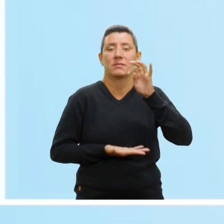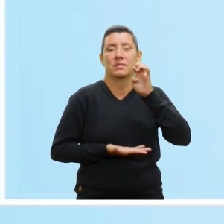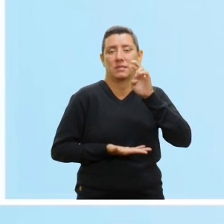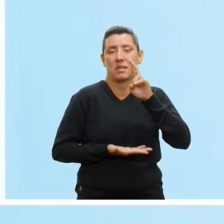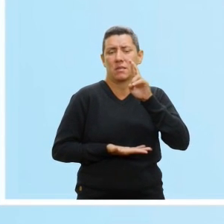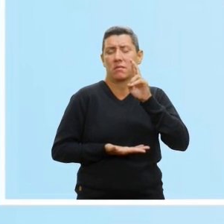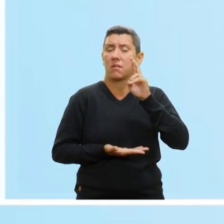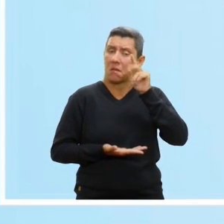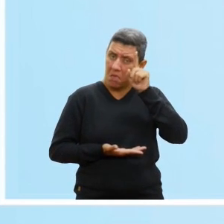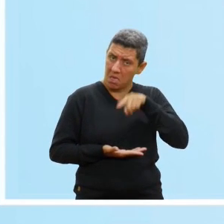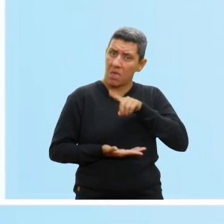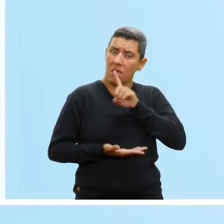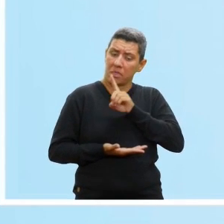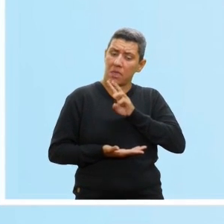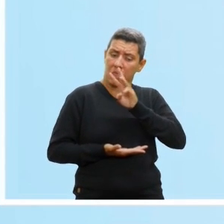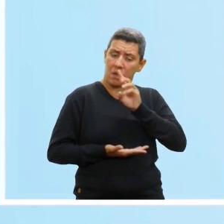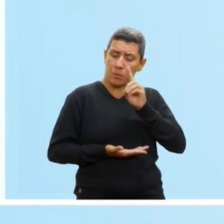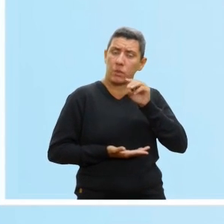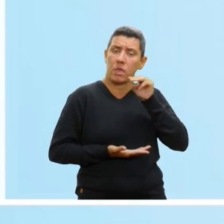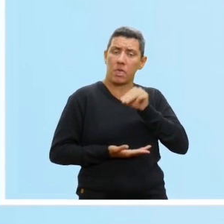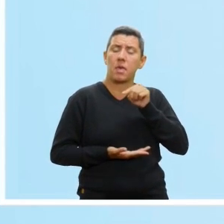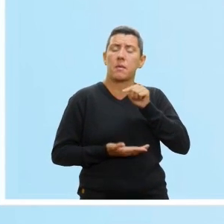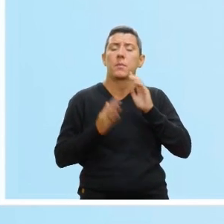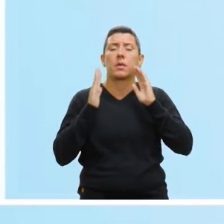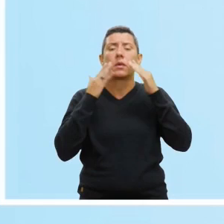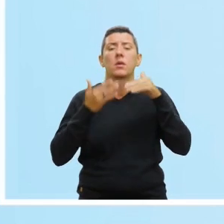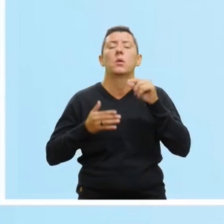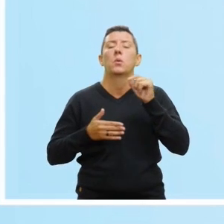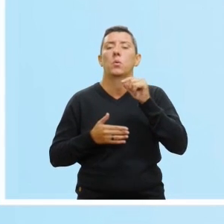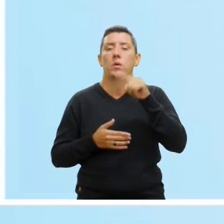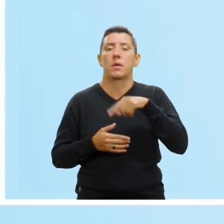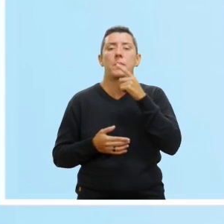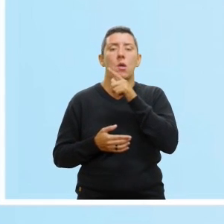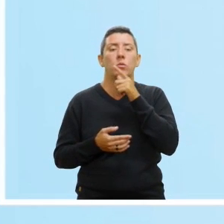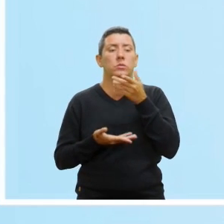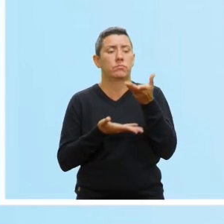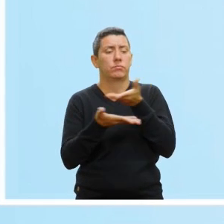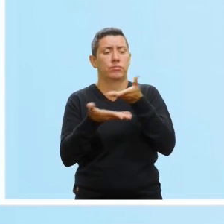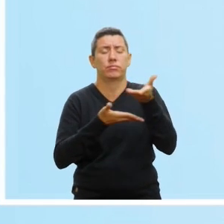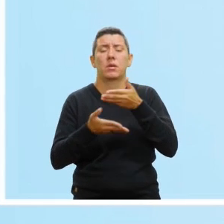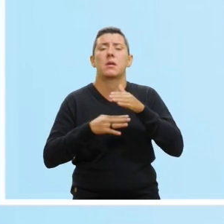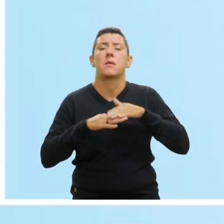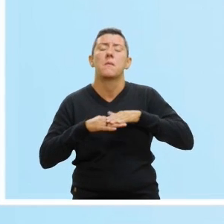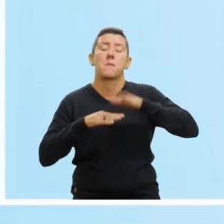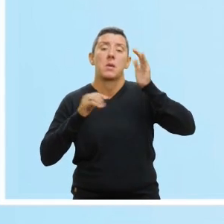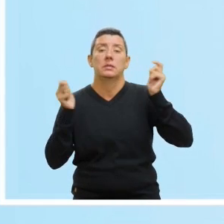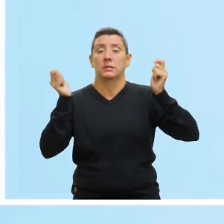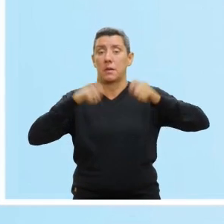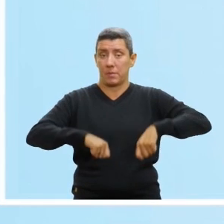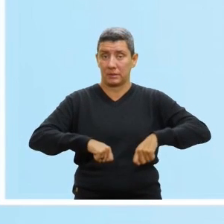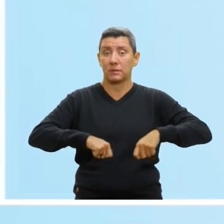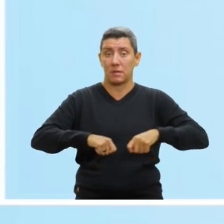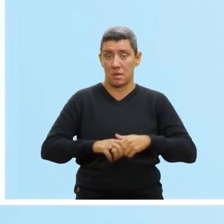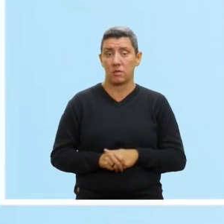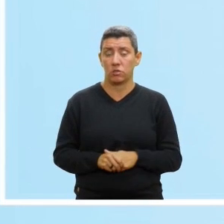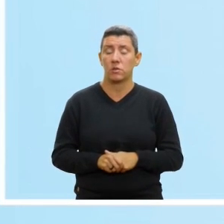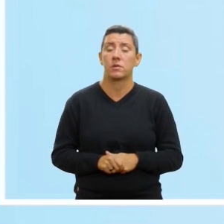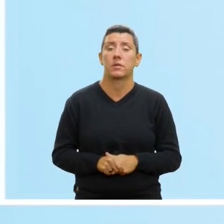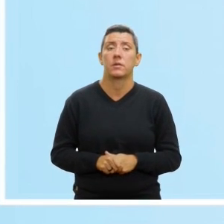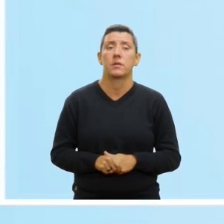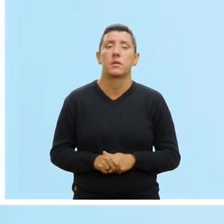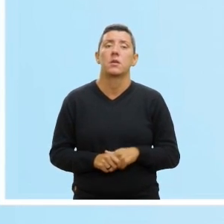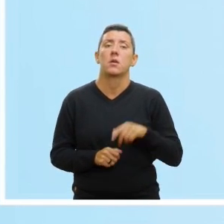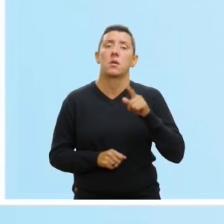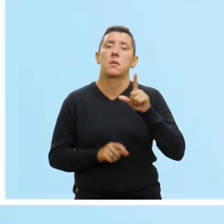DWDM voltado para quê? Voltado para transmissão de alta capacidade, um equipamento compacto, de